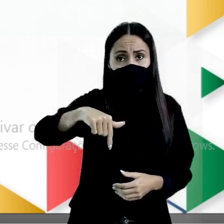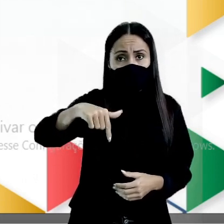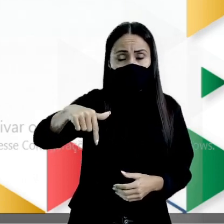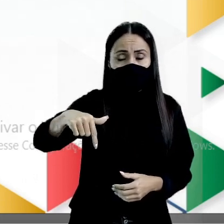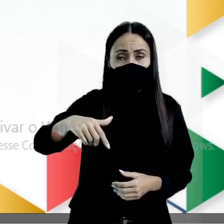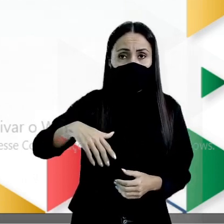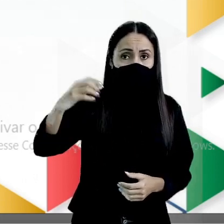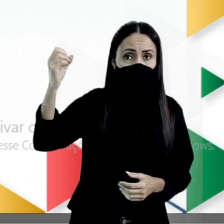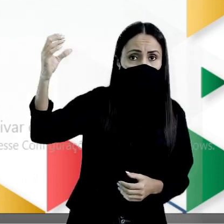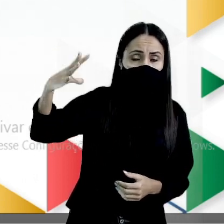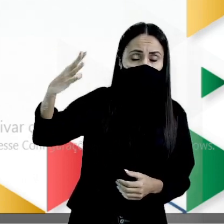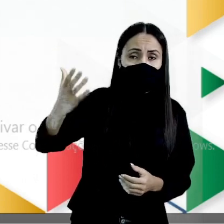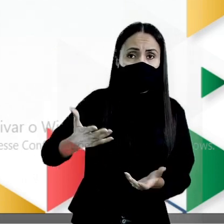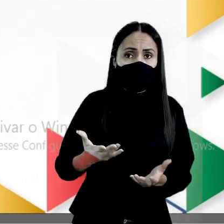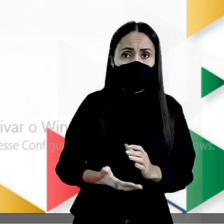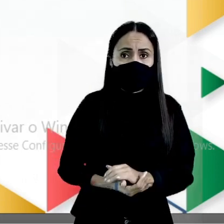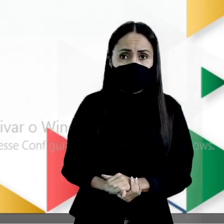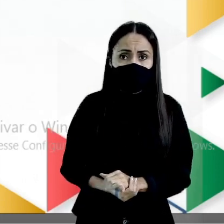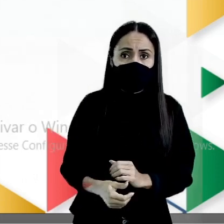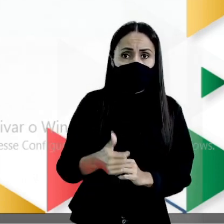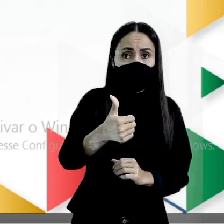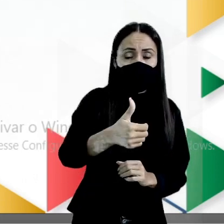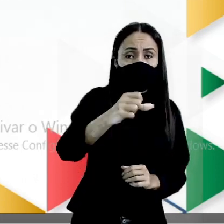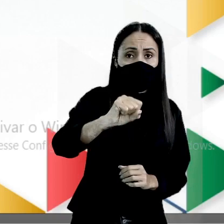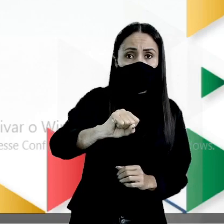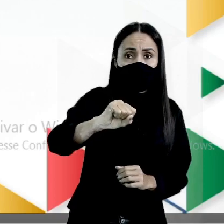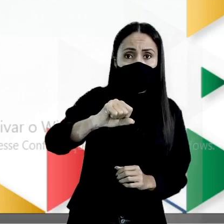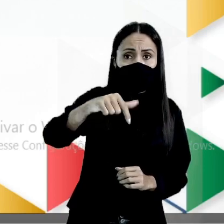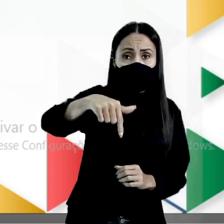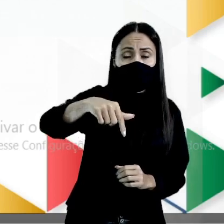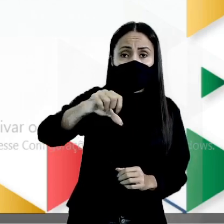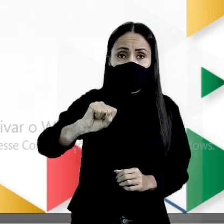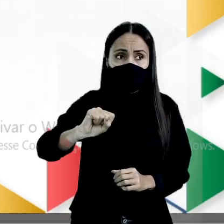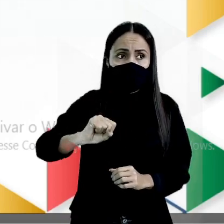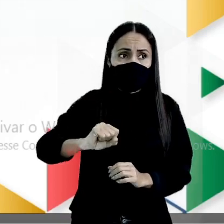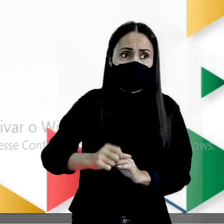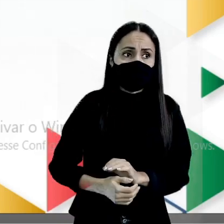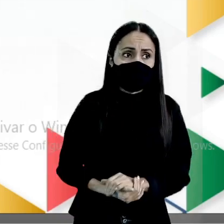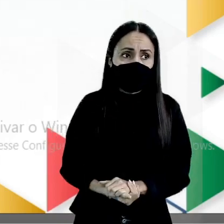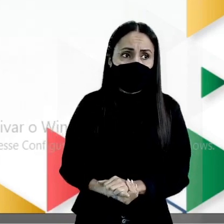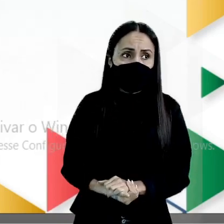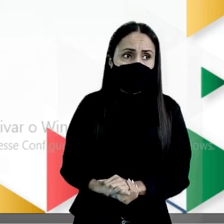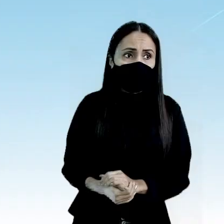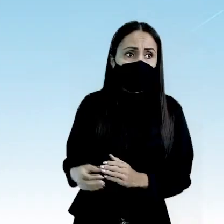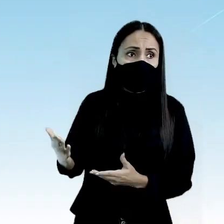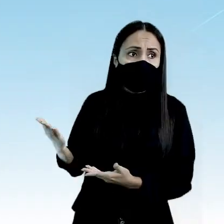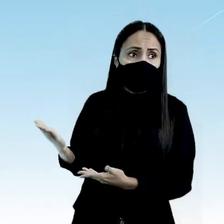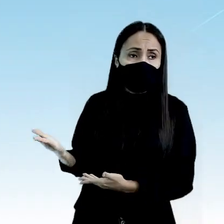lâmpadas incandescentes, 1878, né? Cinetoscópio,